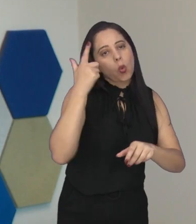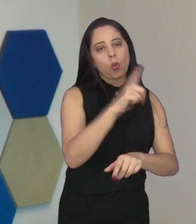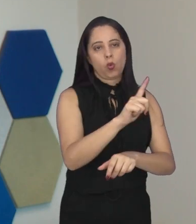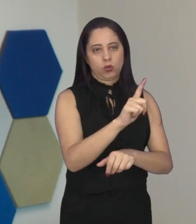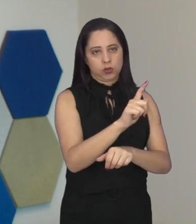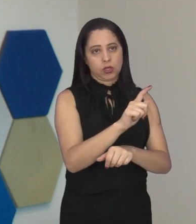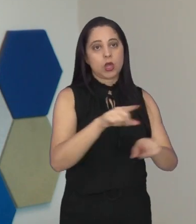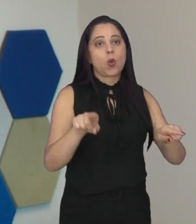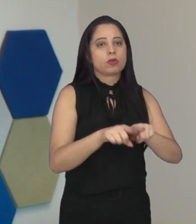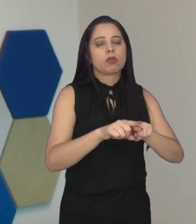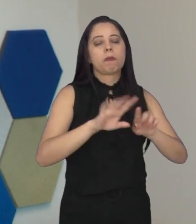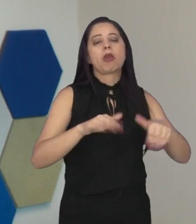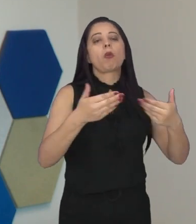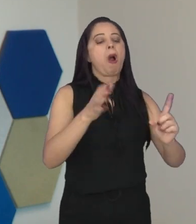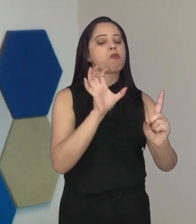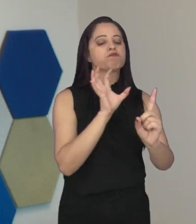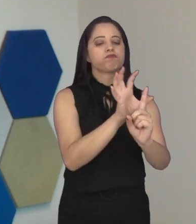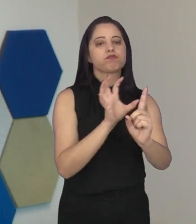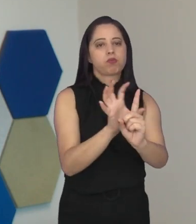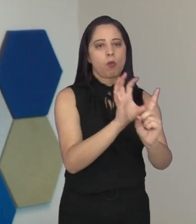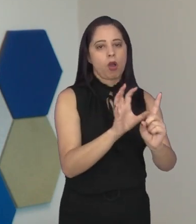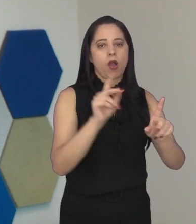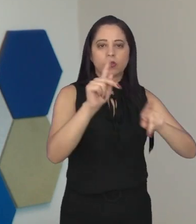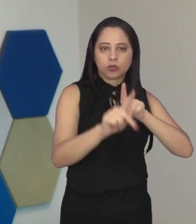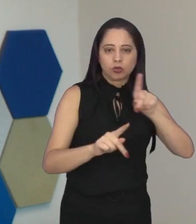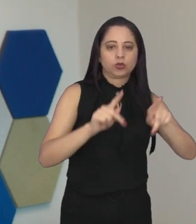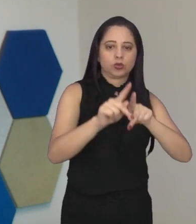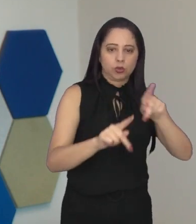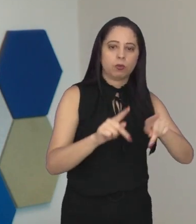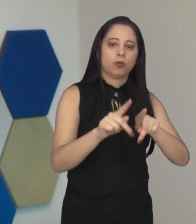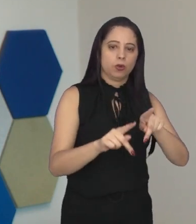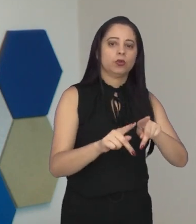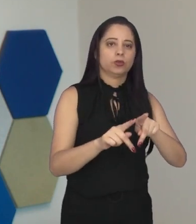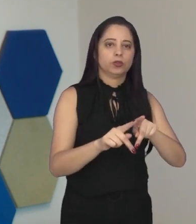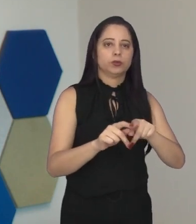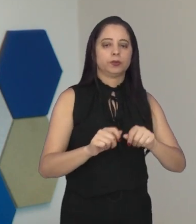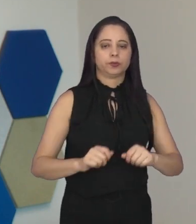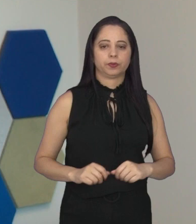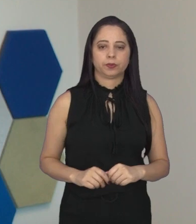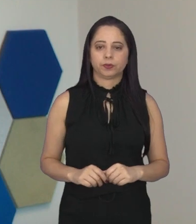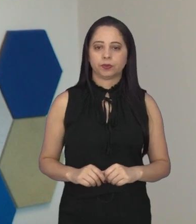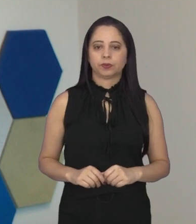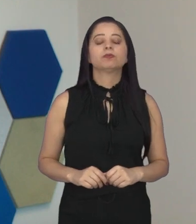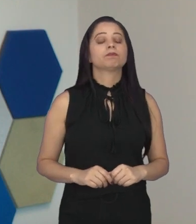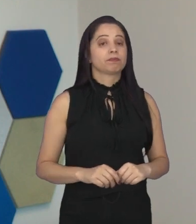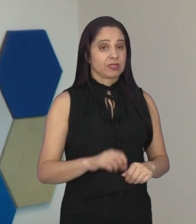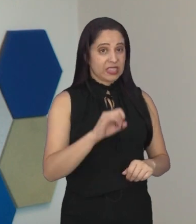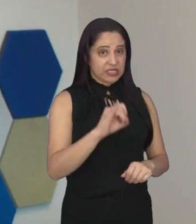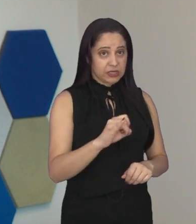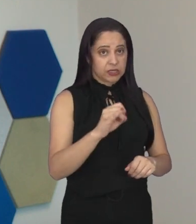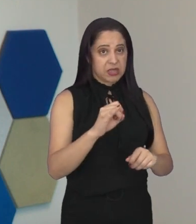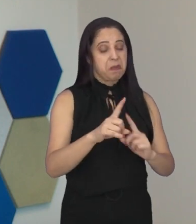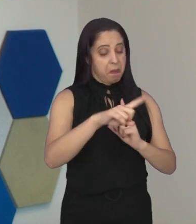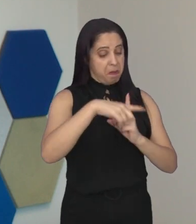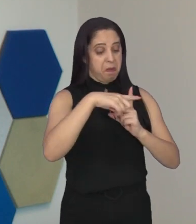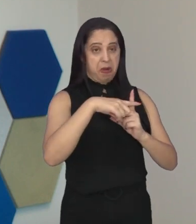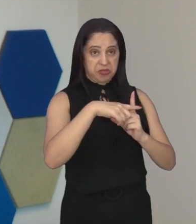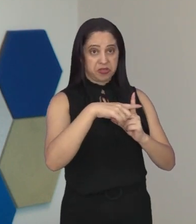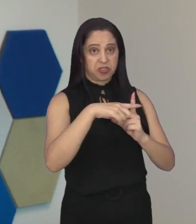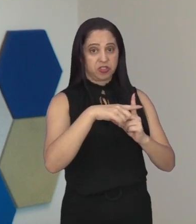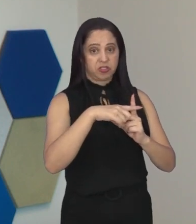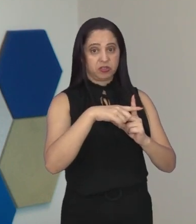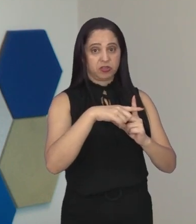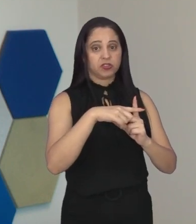dessa tecnologia e qual o impacto que ela trouxe para a população em si e para o município. Se isso